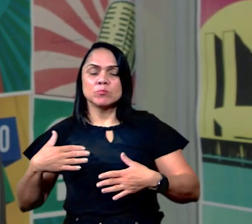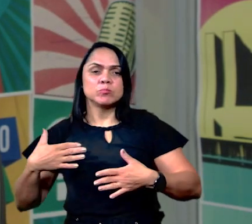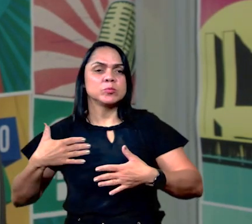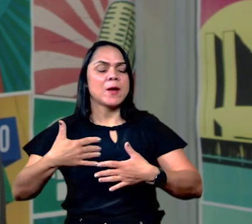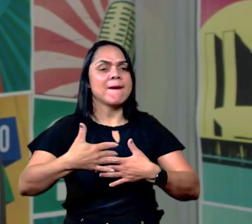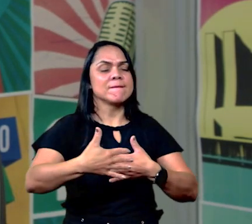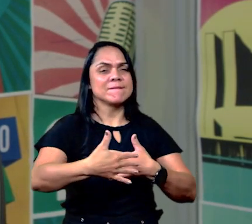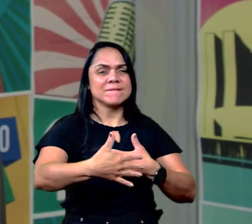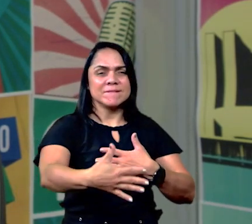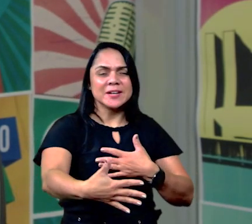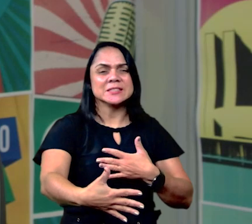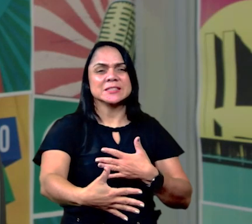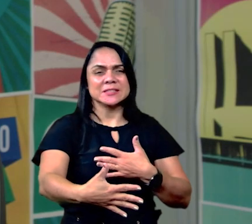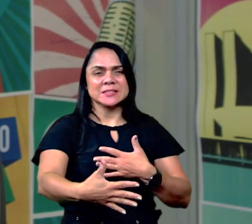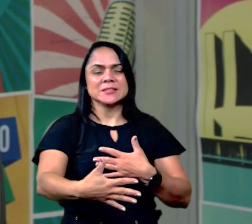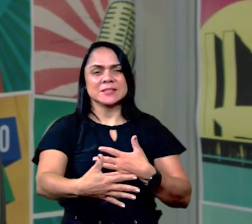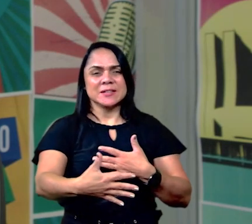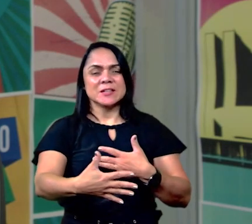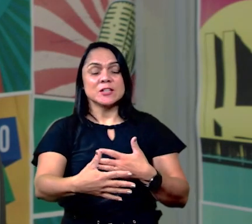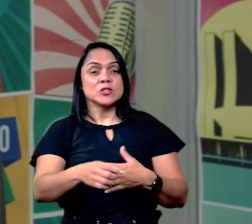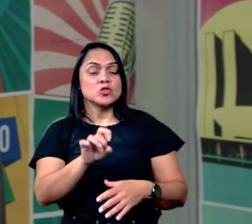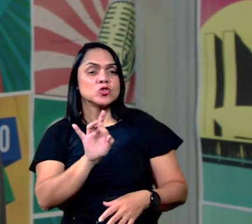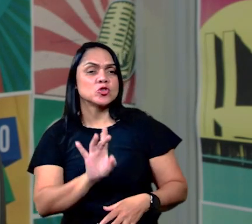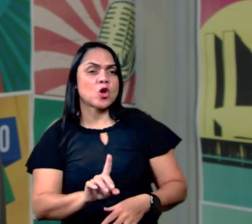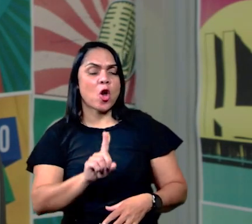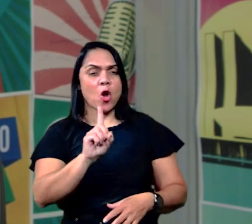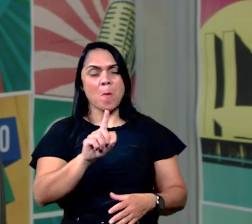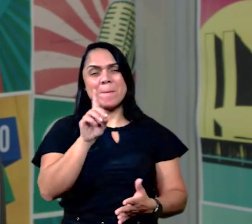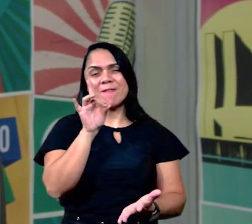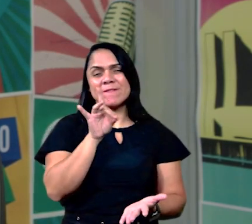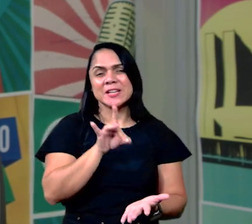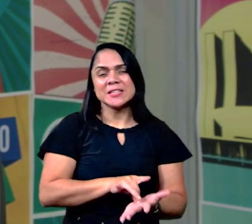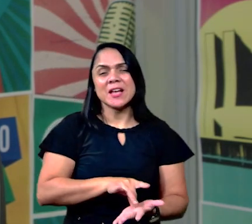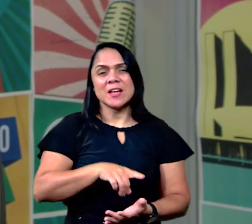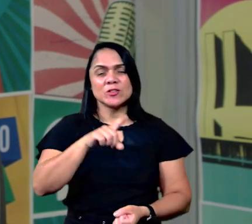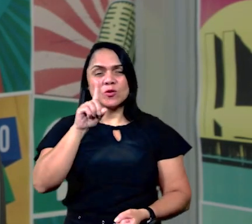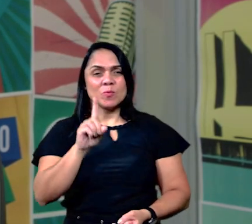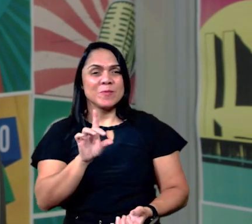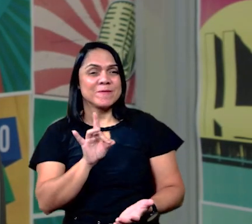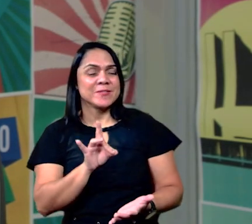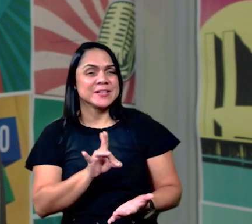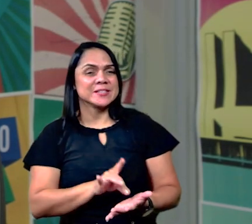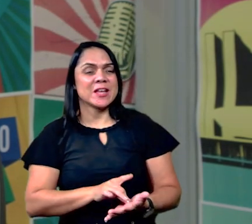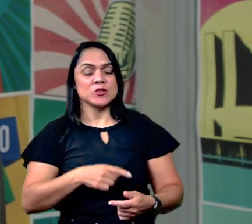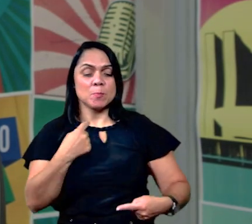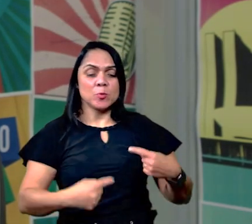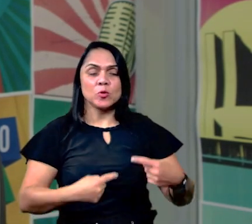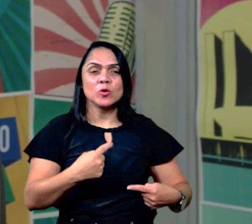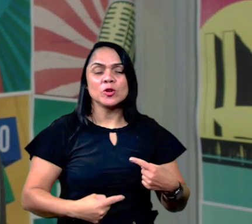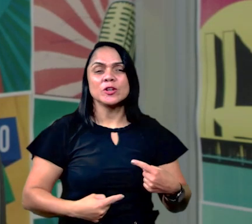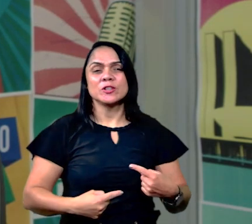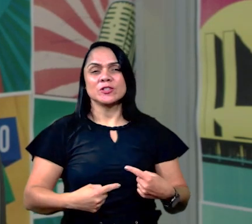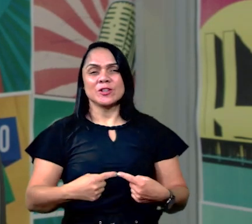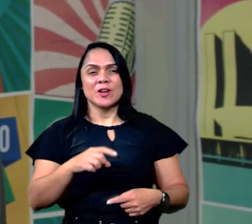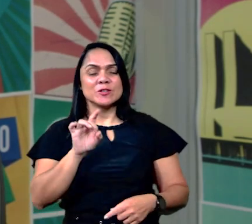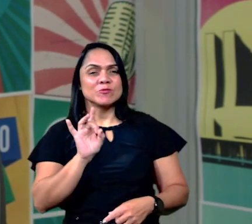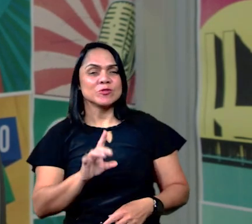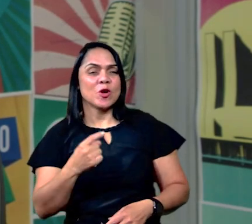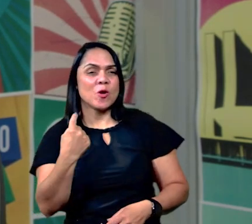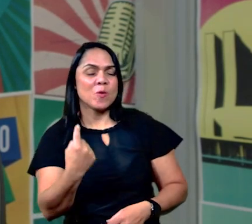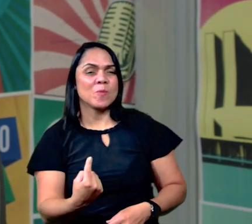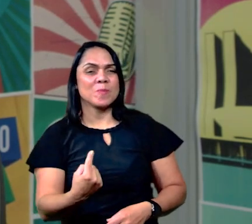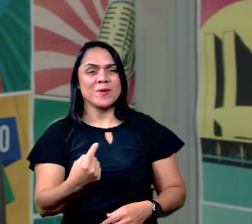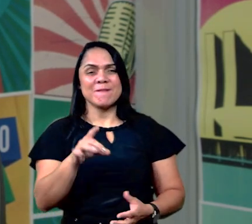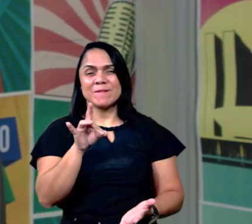uma perspectiva de que há apenas uma verdade política, uma verdade religiosa, uma verdade de gênero,